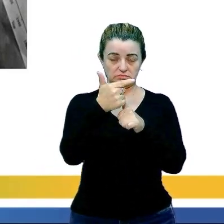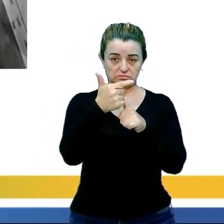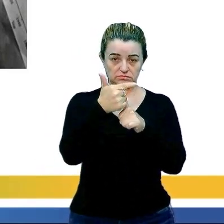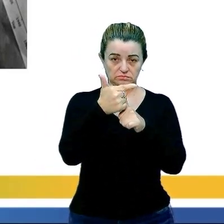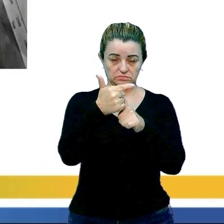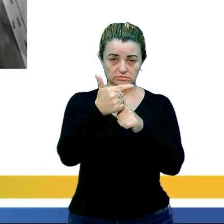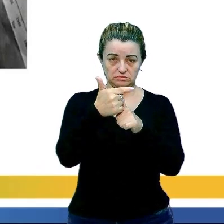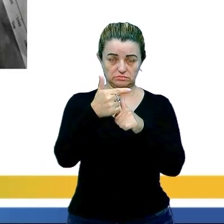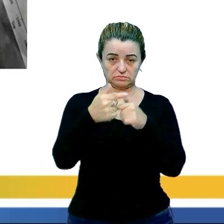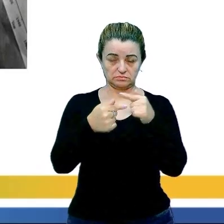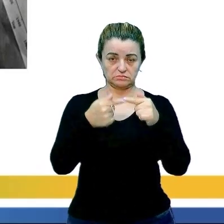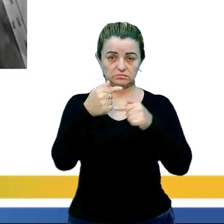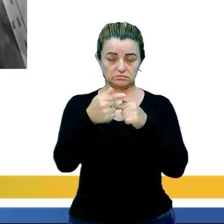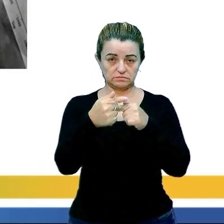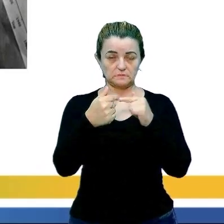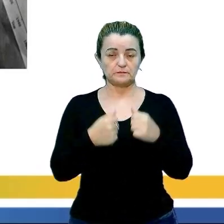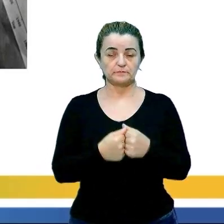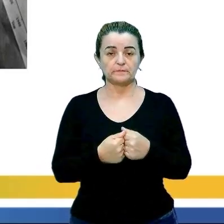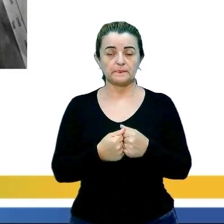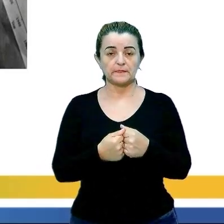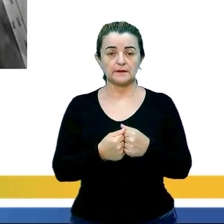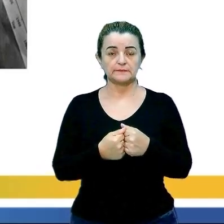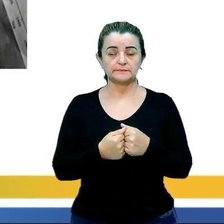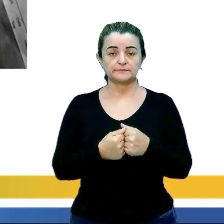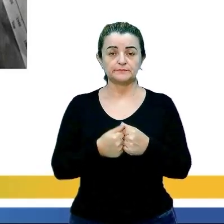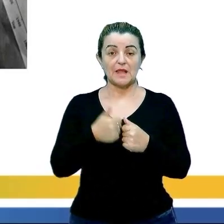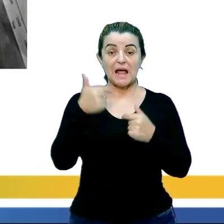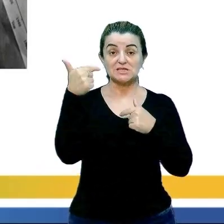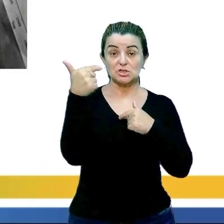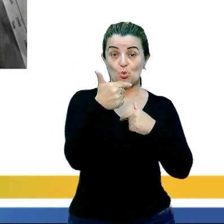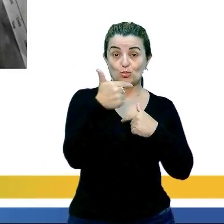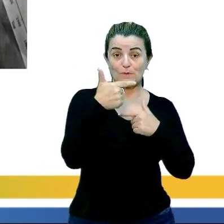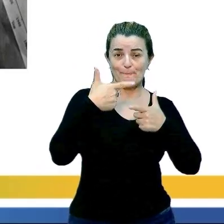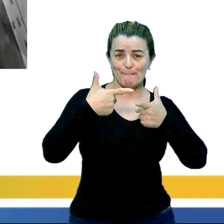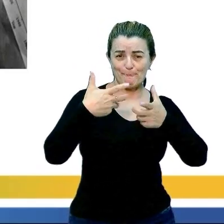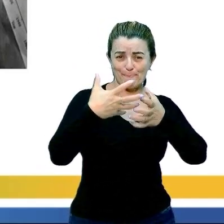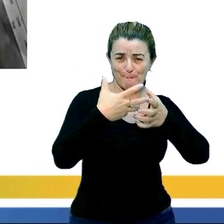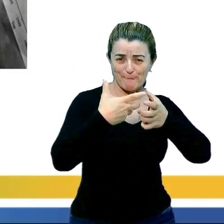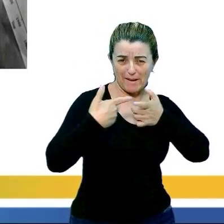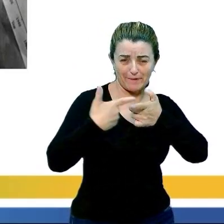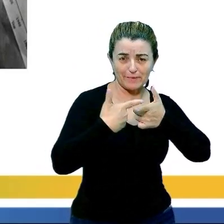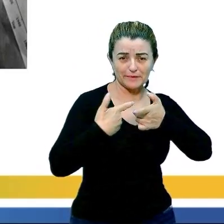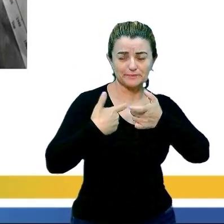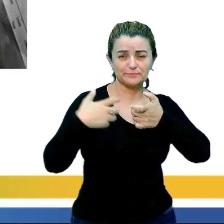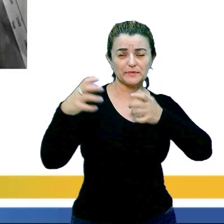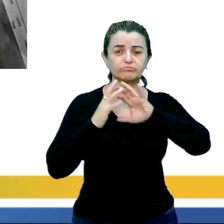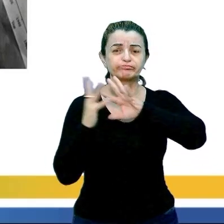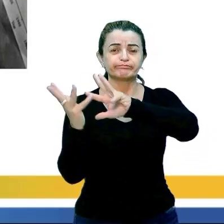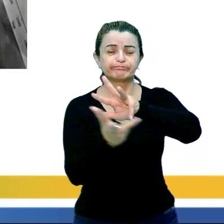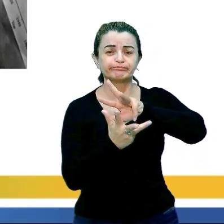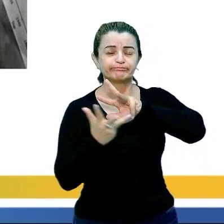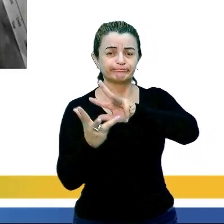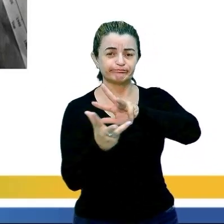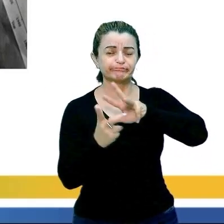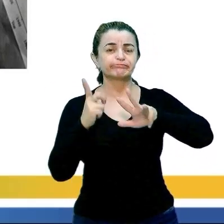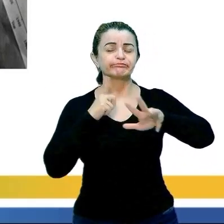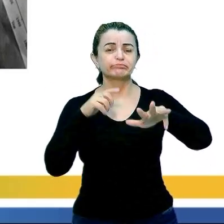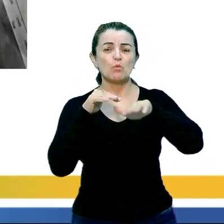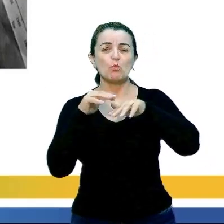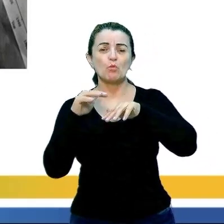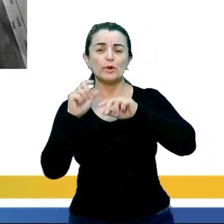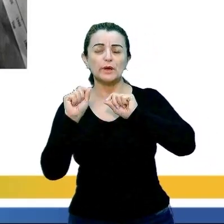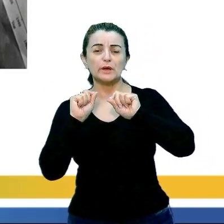fase, da segunda geração do modernismo, a Segunda Guerra Mundial. Então a gente tem aí um grande movimento